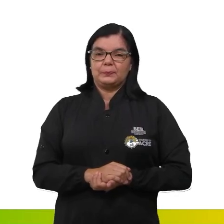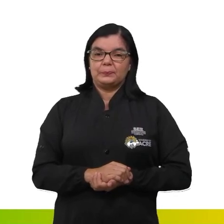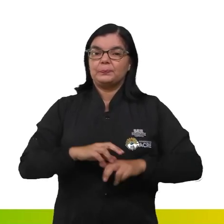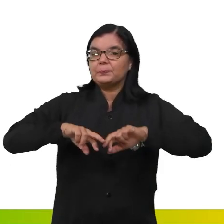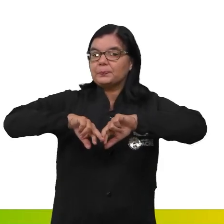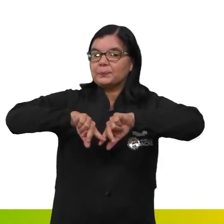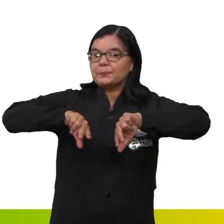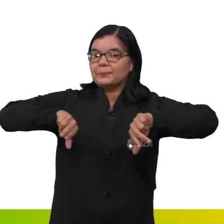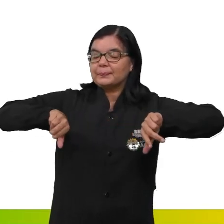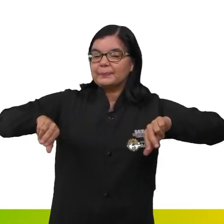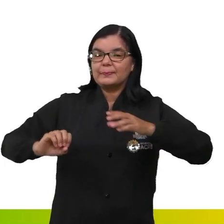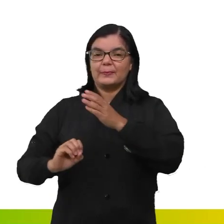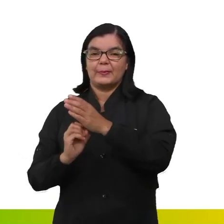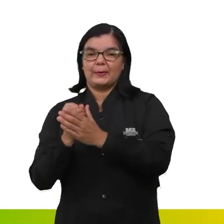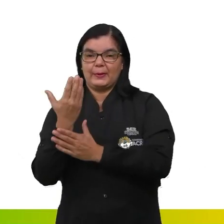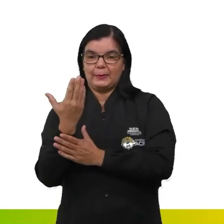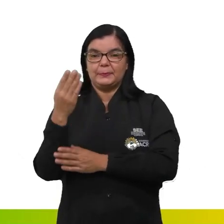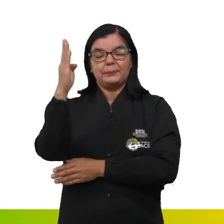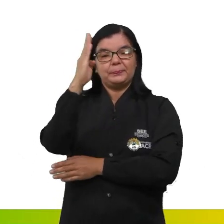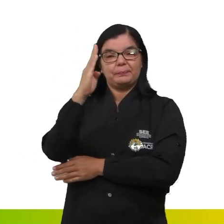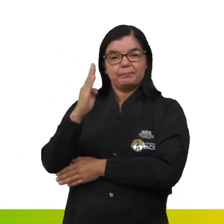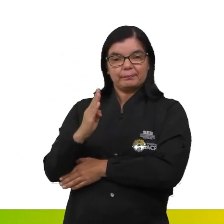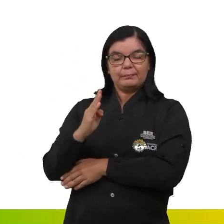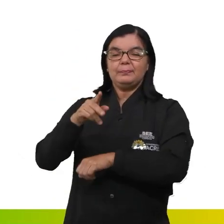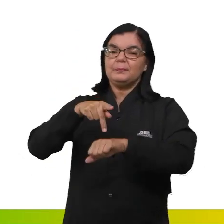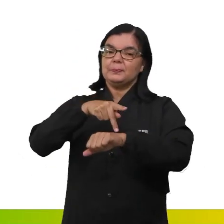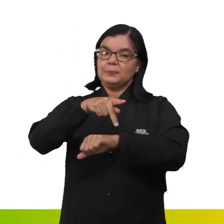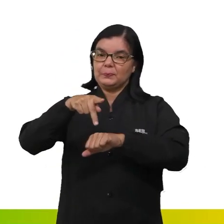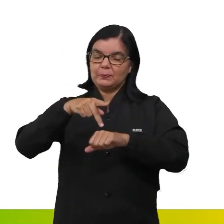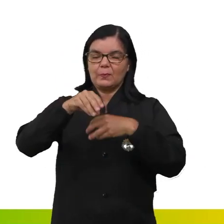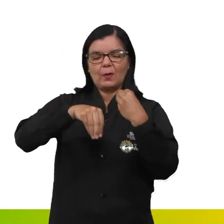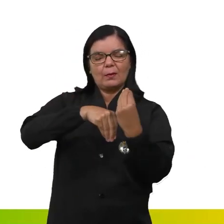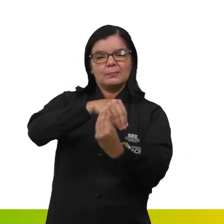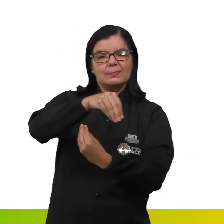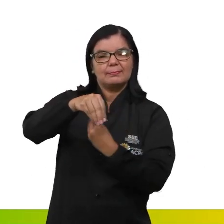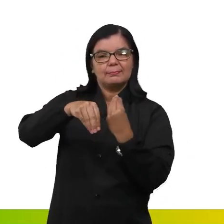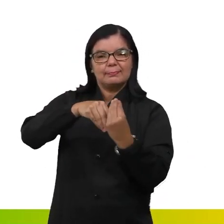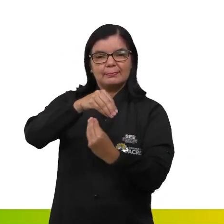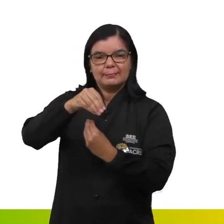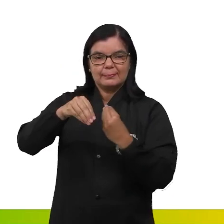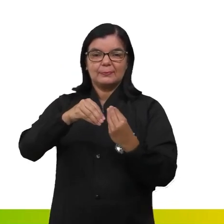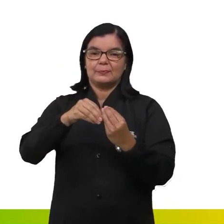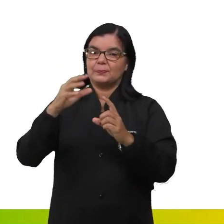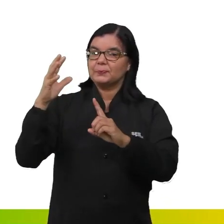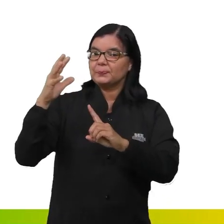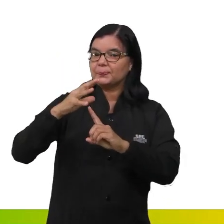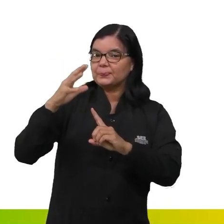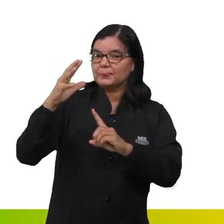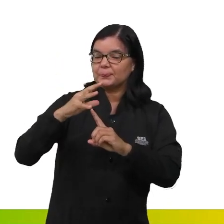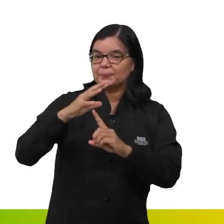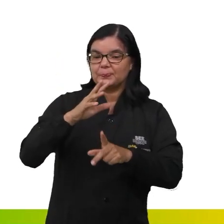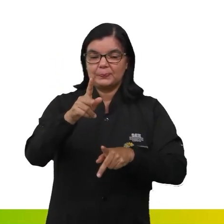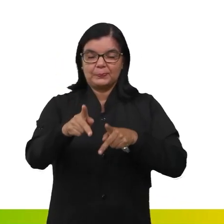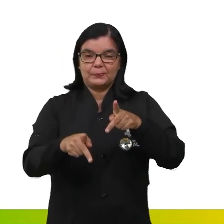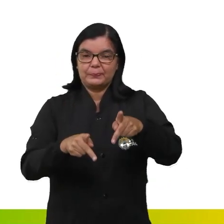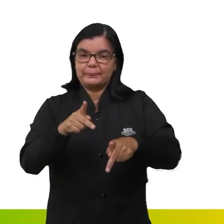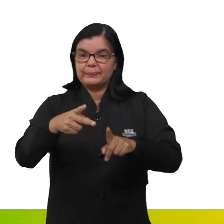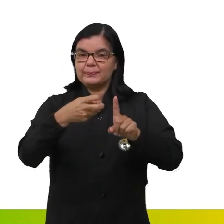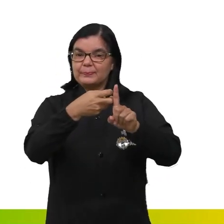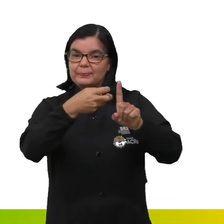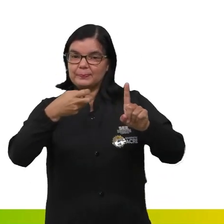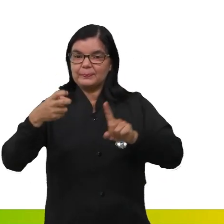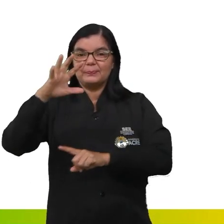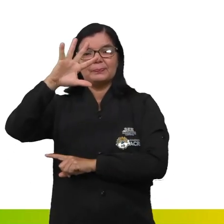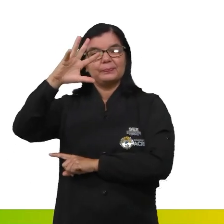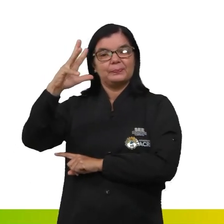Diversidade de origens. O Brasil é um país miscigenado, com forte influência de povos indígenas,